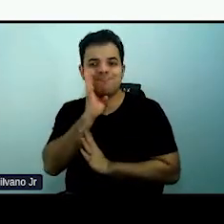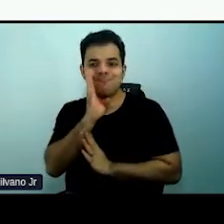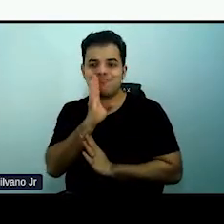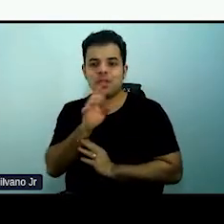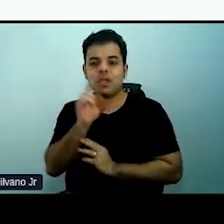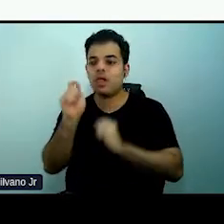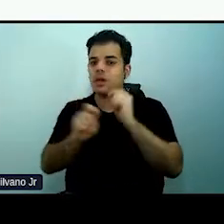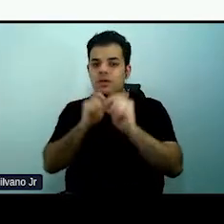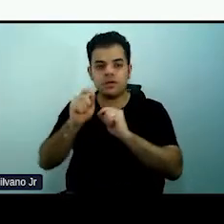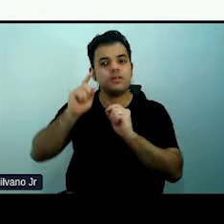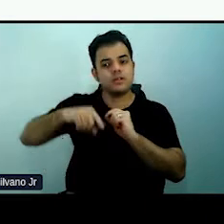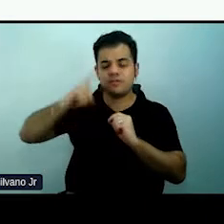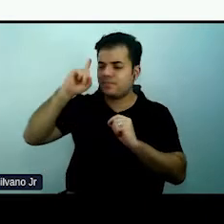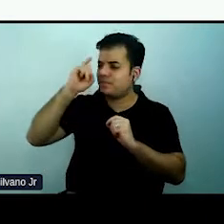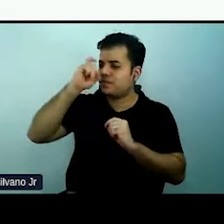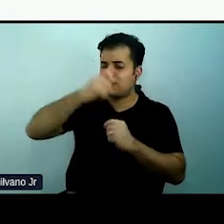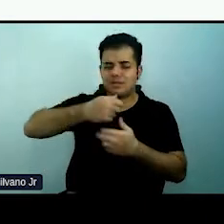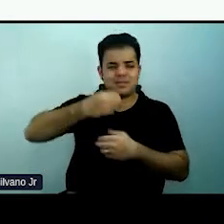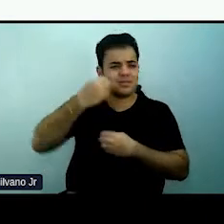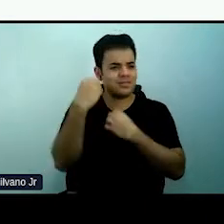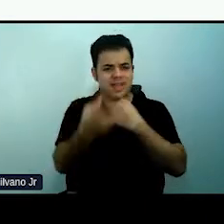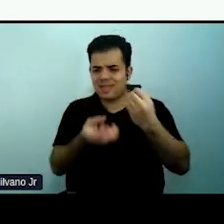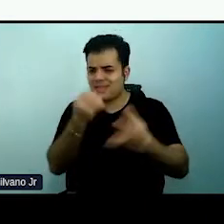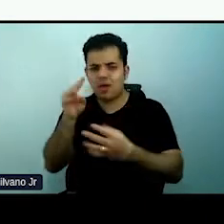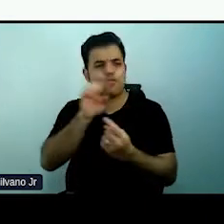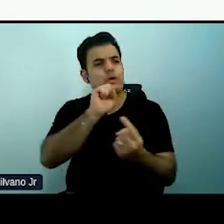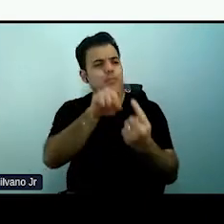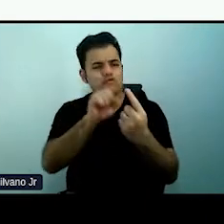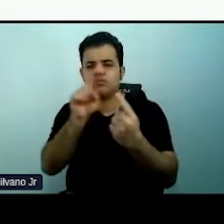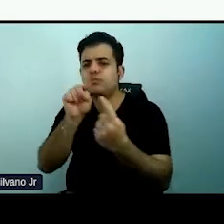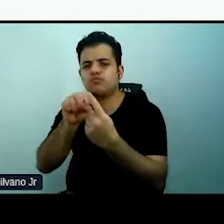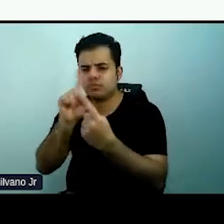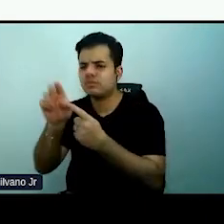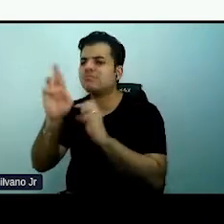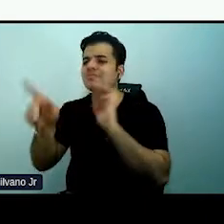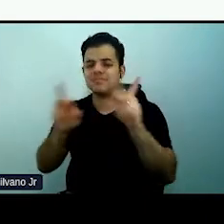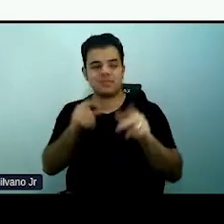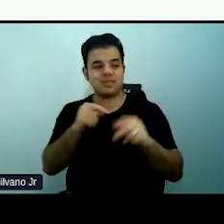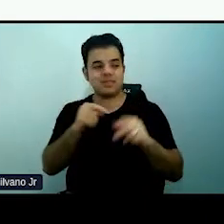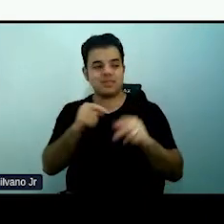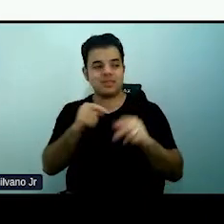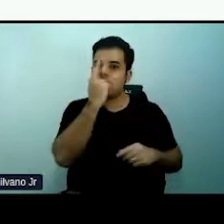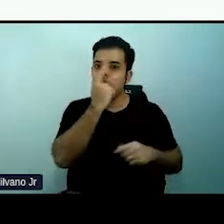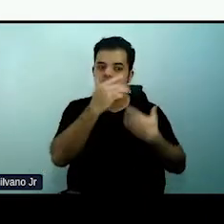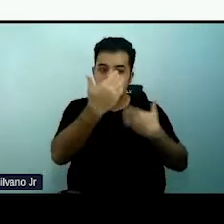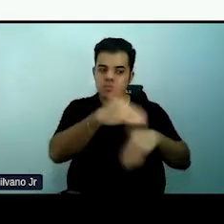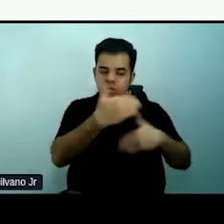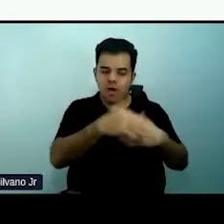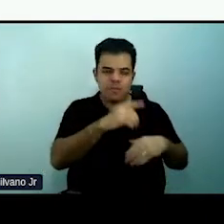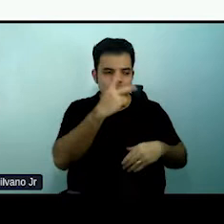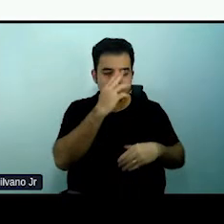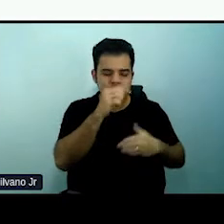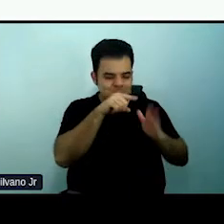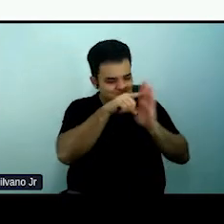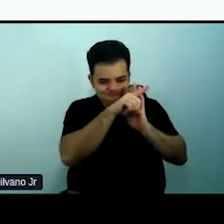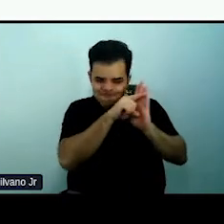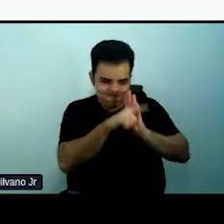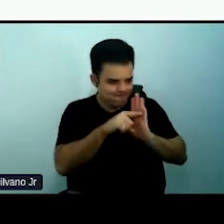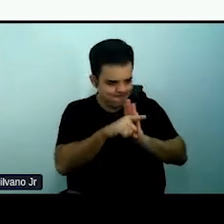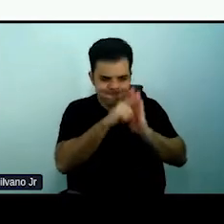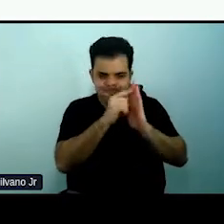desafio para várias pessoas. Então, o Álvaro aí passou de um processo seletivo bem grande, que